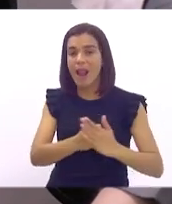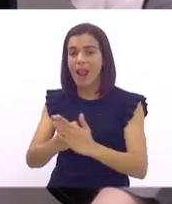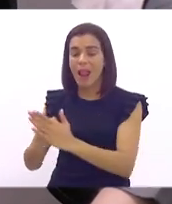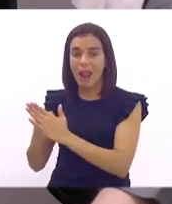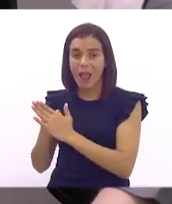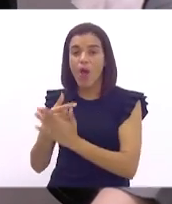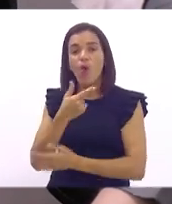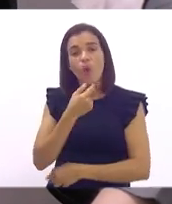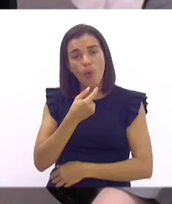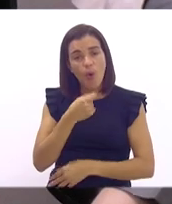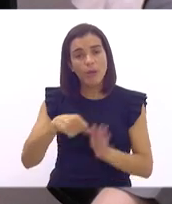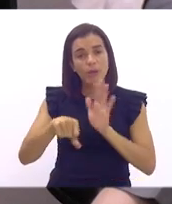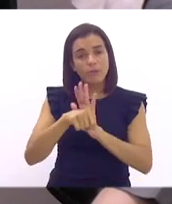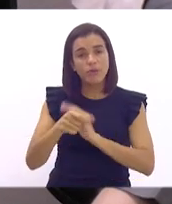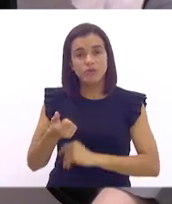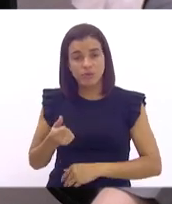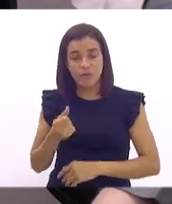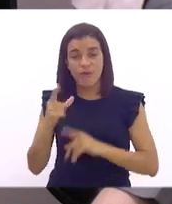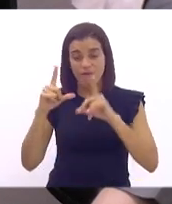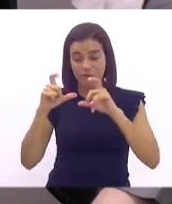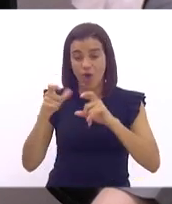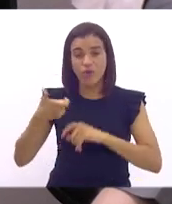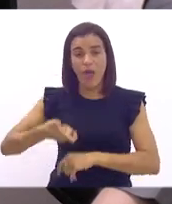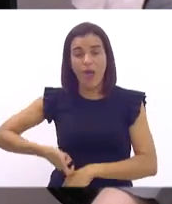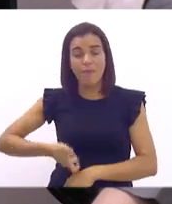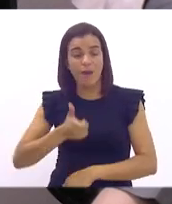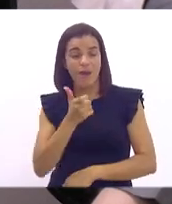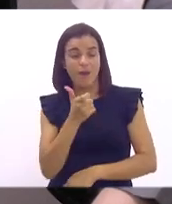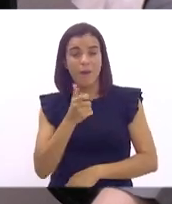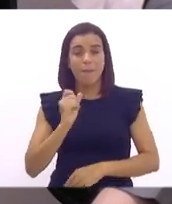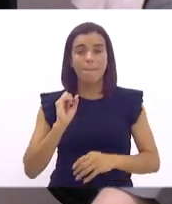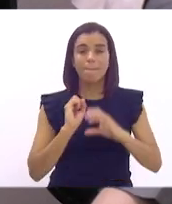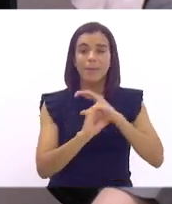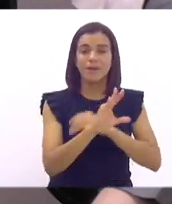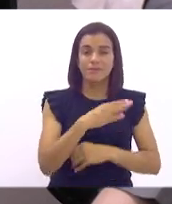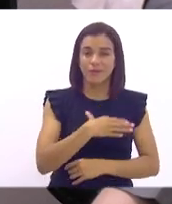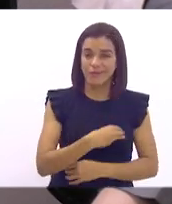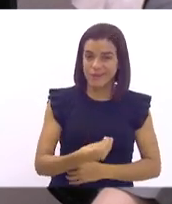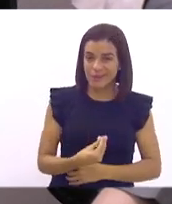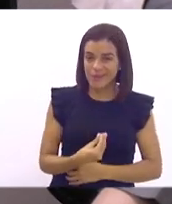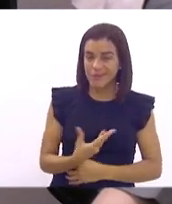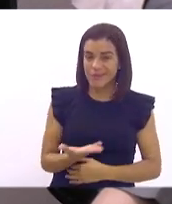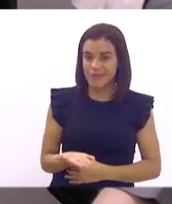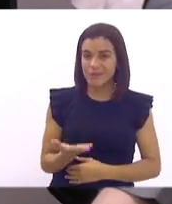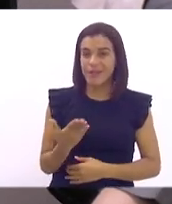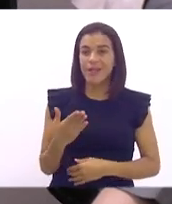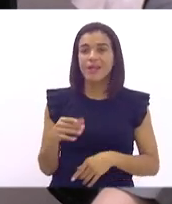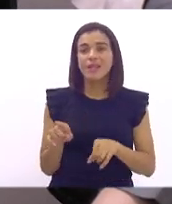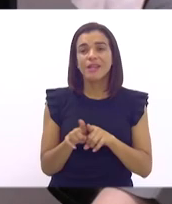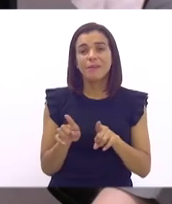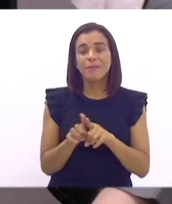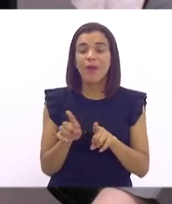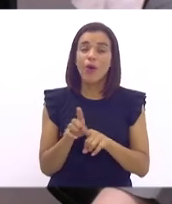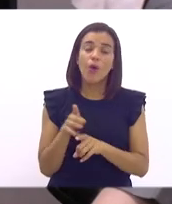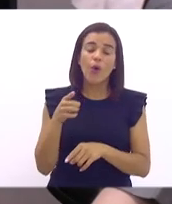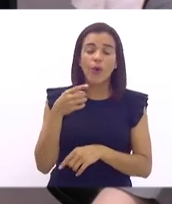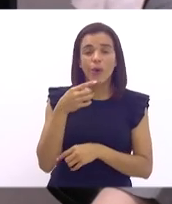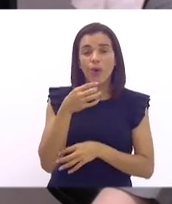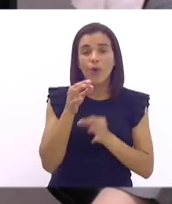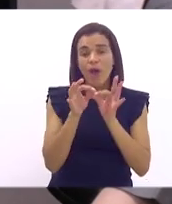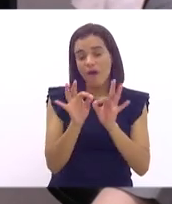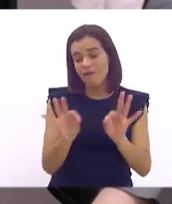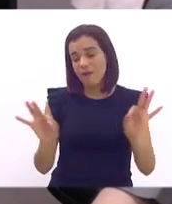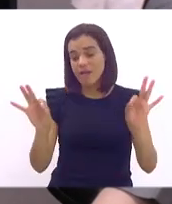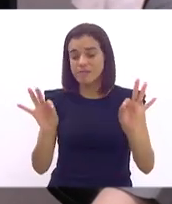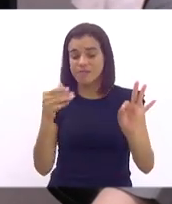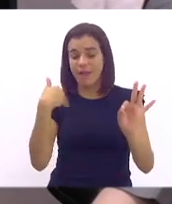os dispositivos dela, né? Ou aquela fala que você entende como uma fofura, mas ela sabe